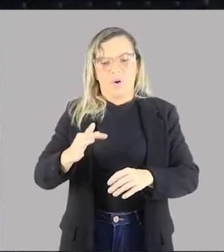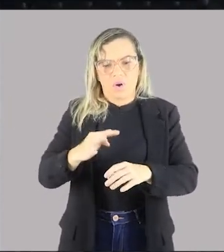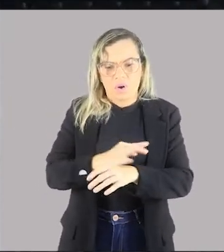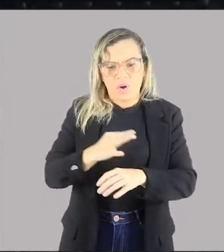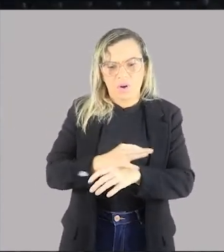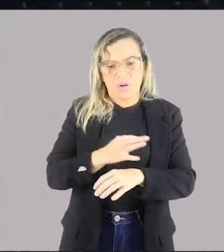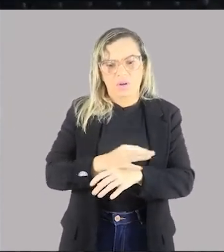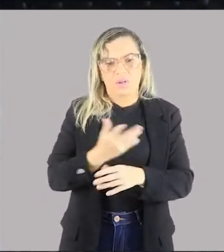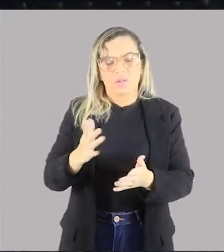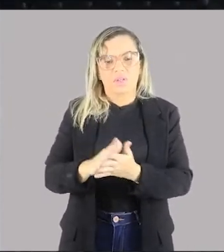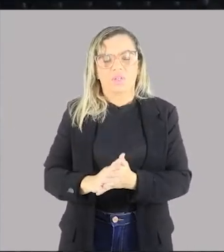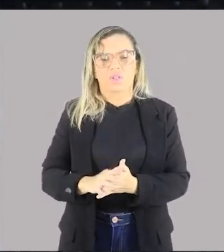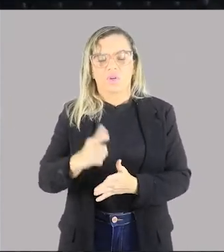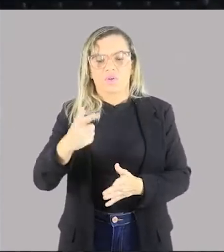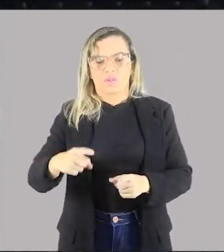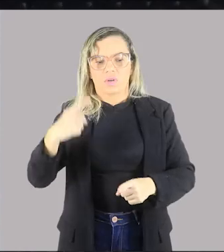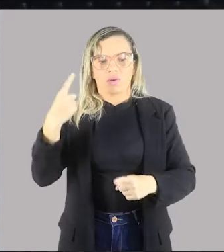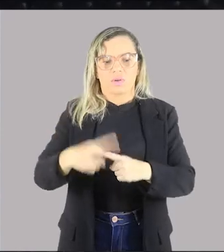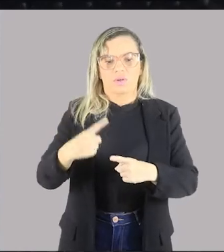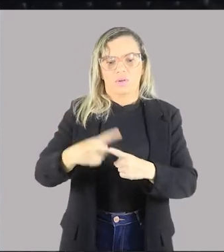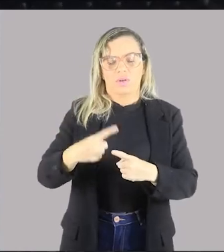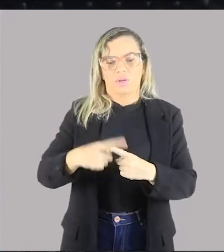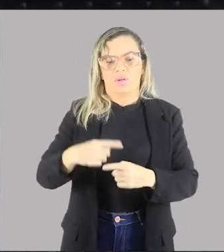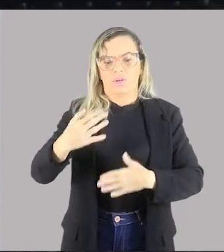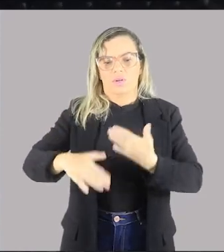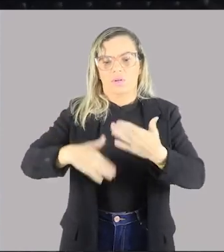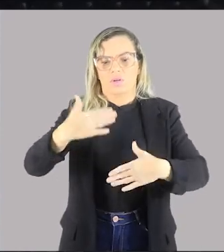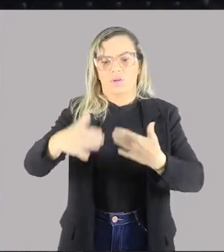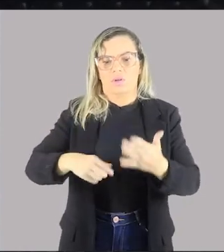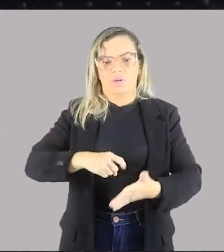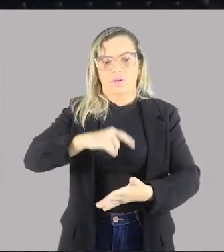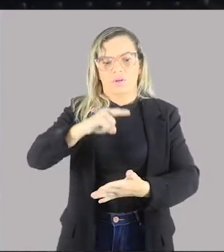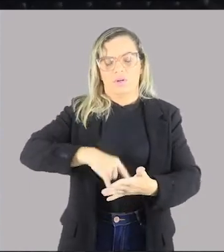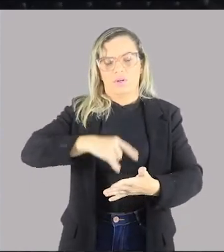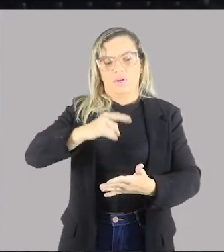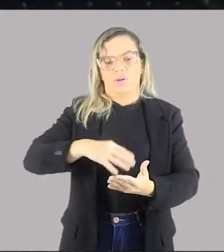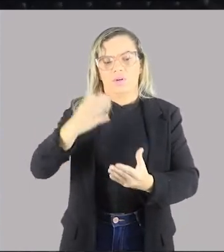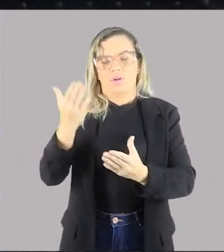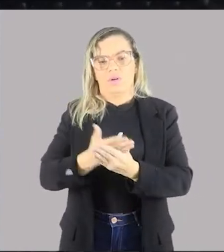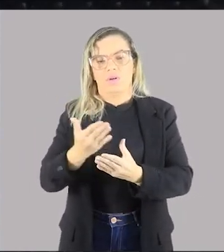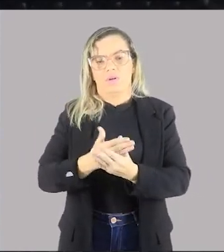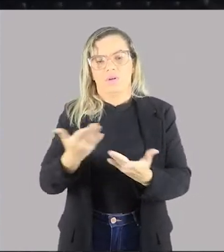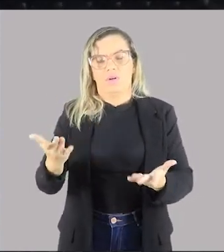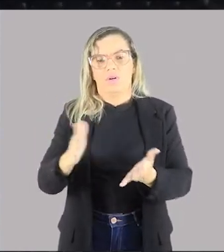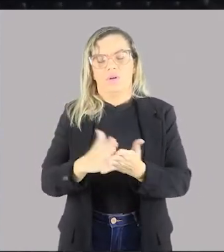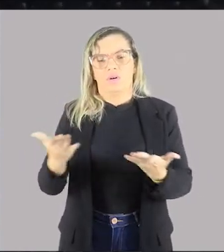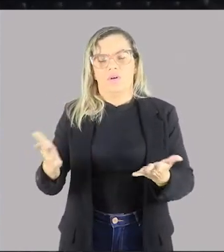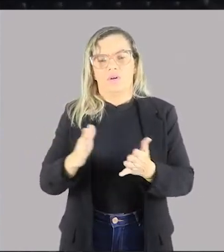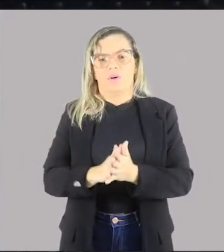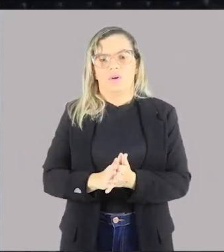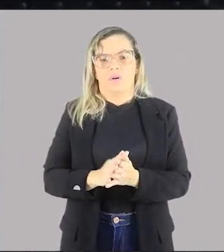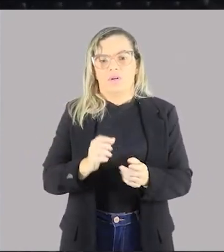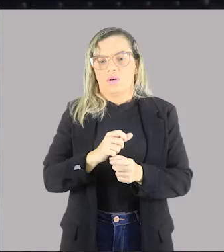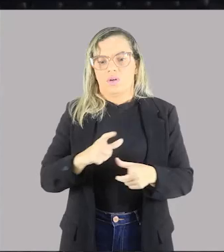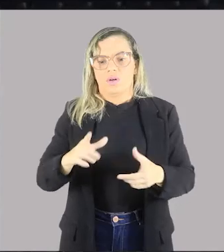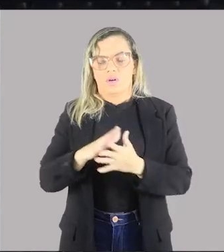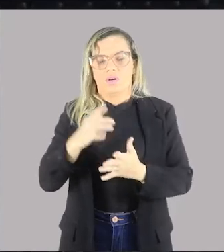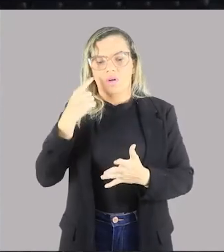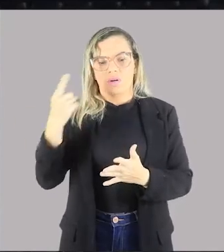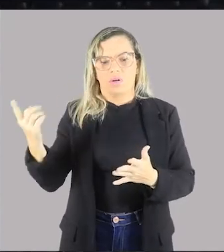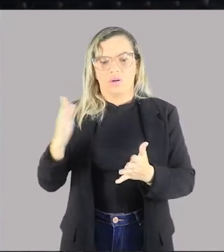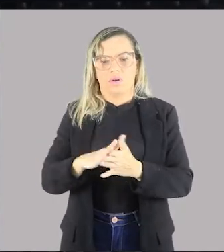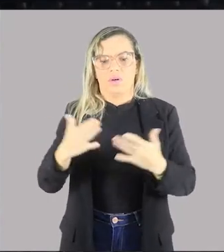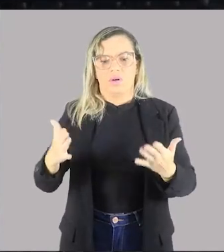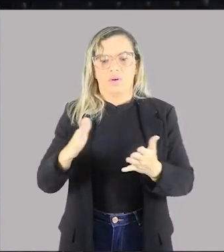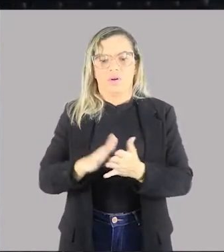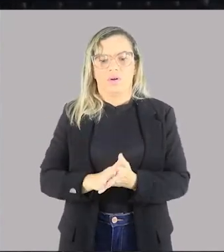Isso aqui é justamente não permitir que a pessoalidade faça parte da função pública. Não é possível opor resistência a um